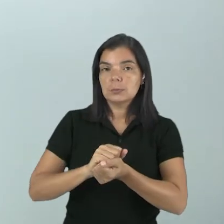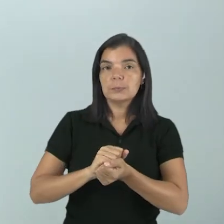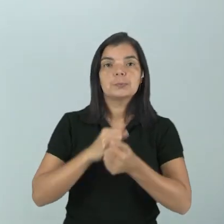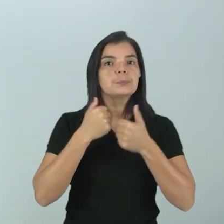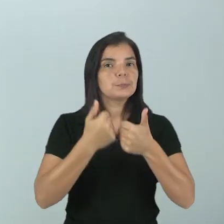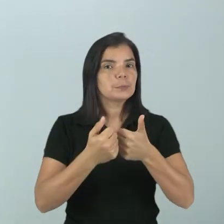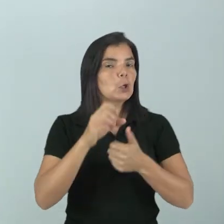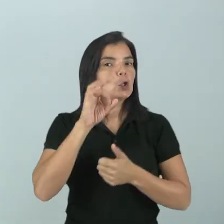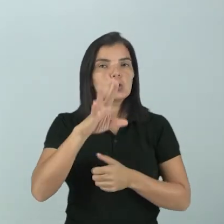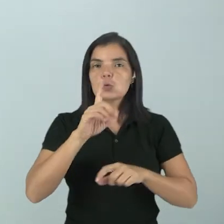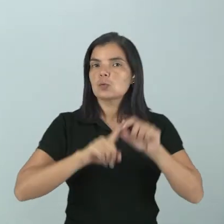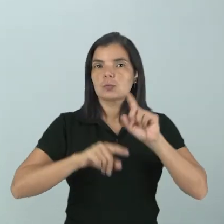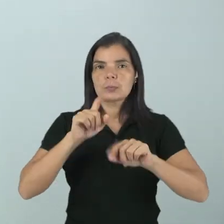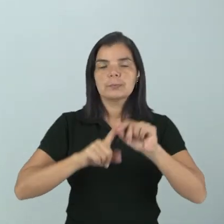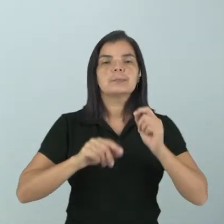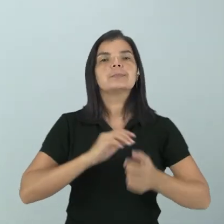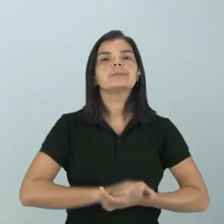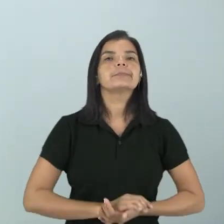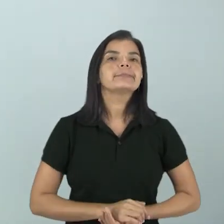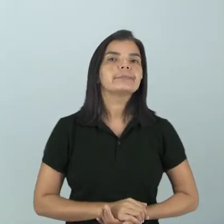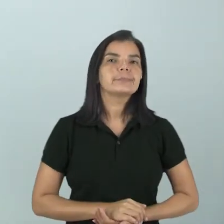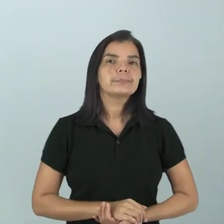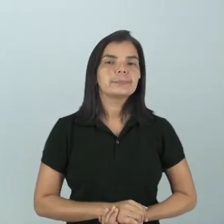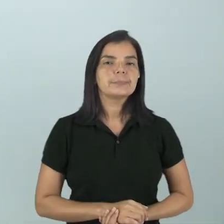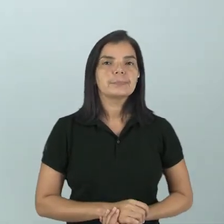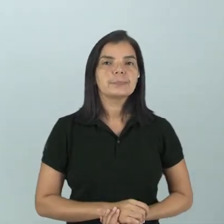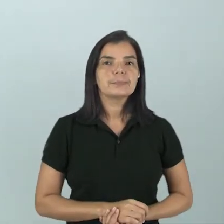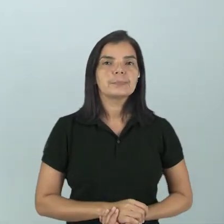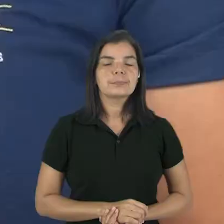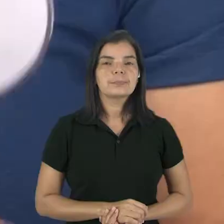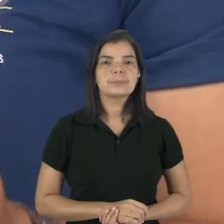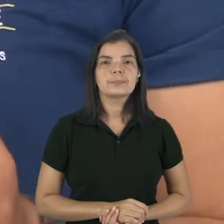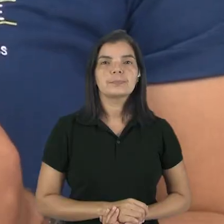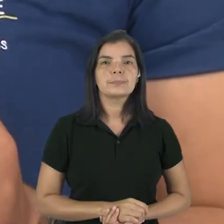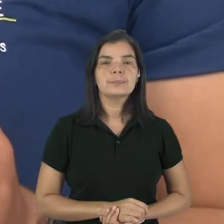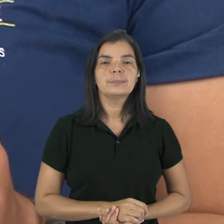bom? Não são só as estrelas. Mais uma.